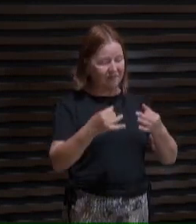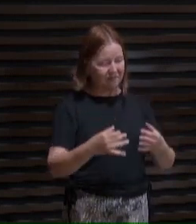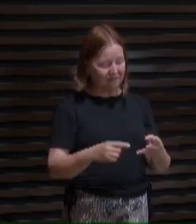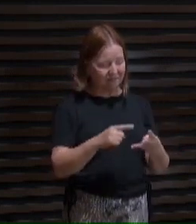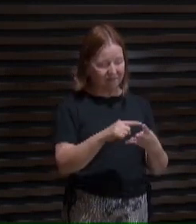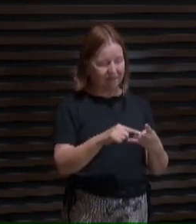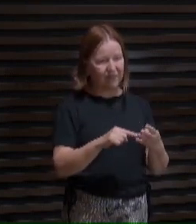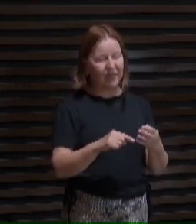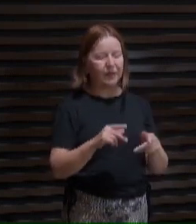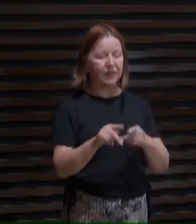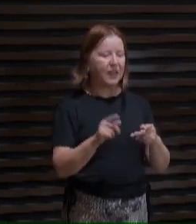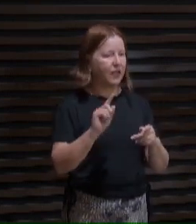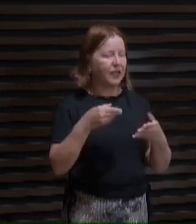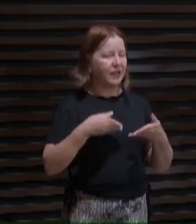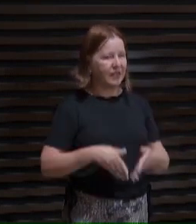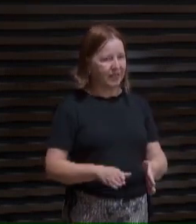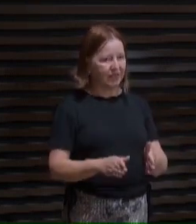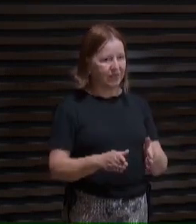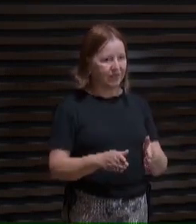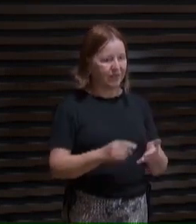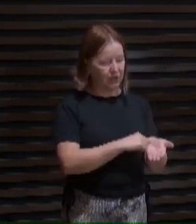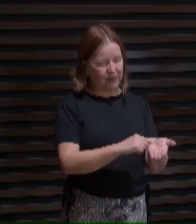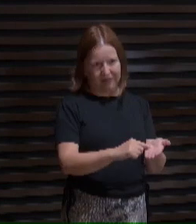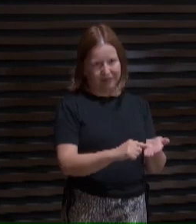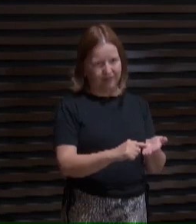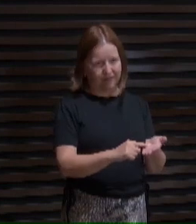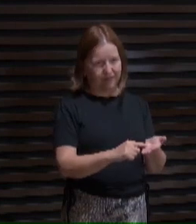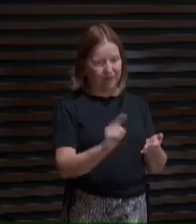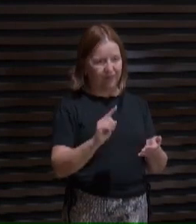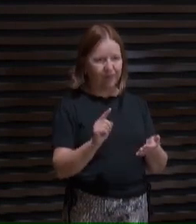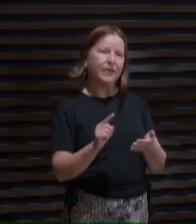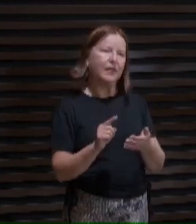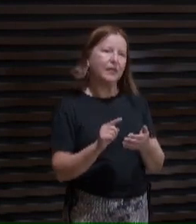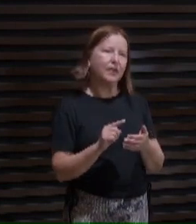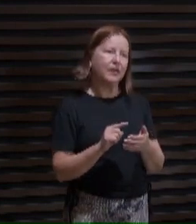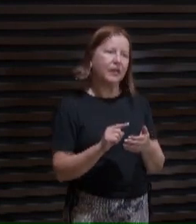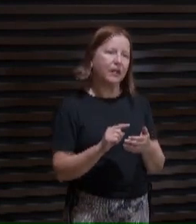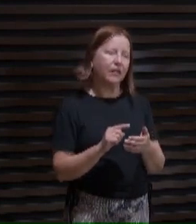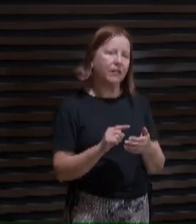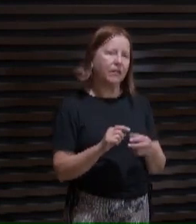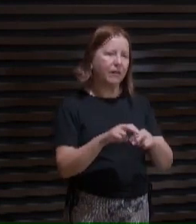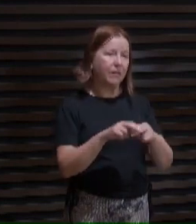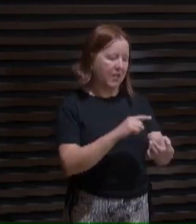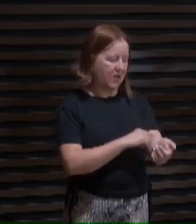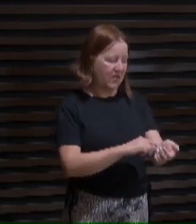coisas, os quais não nasceram, não é uma questão de consanguineidade,